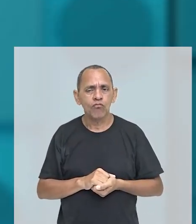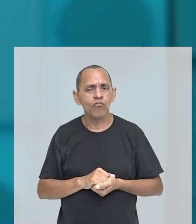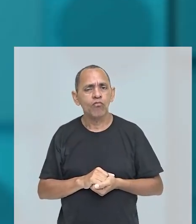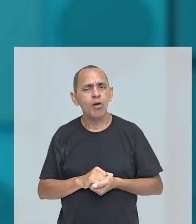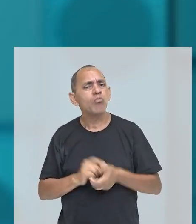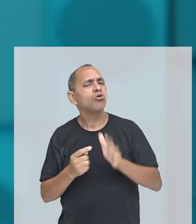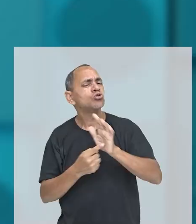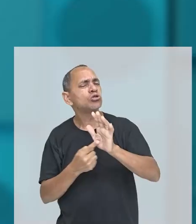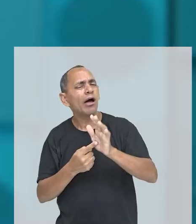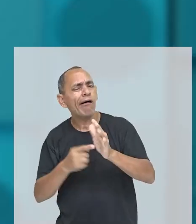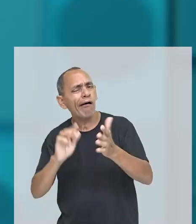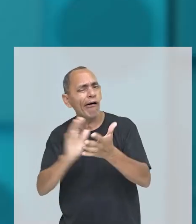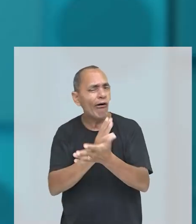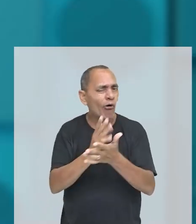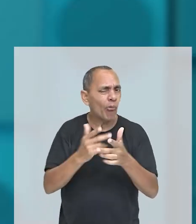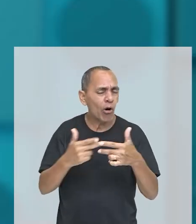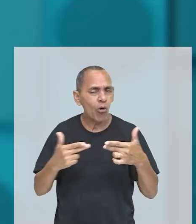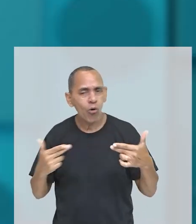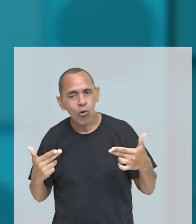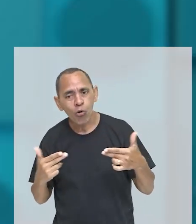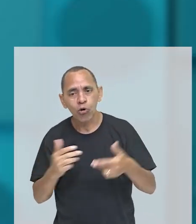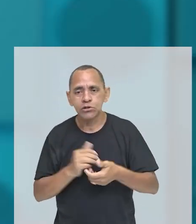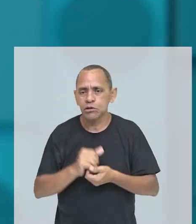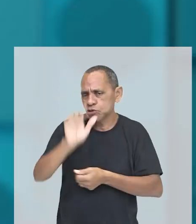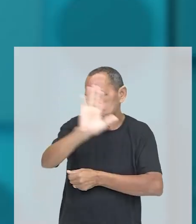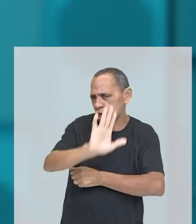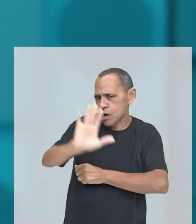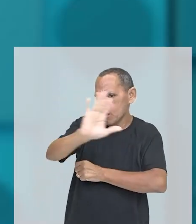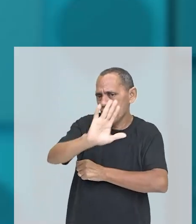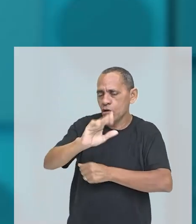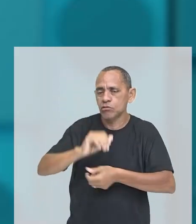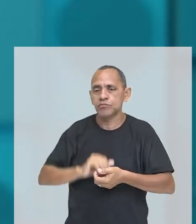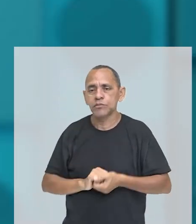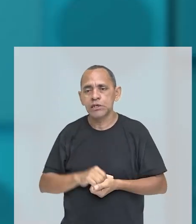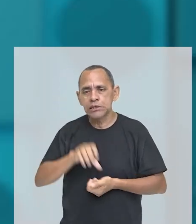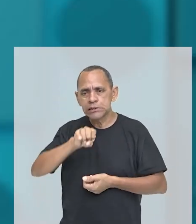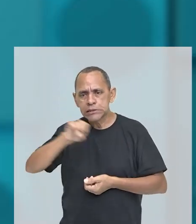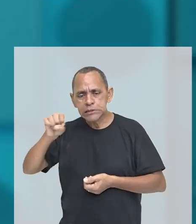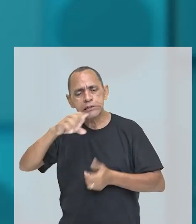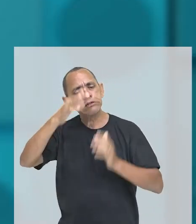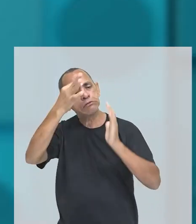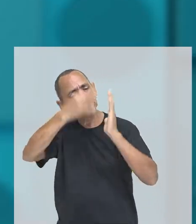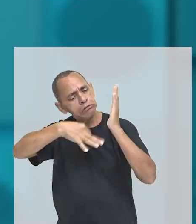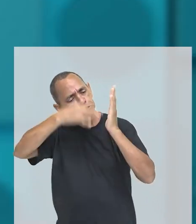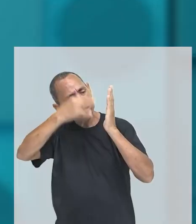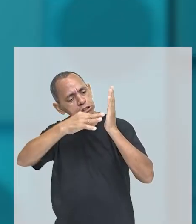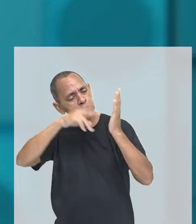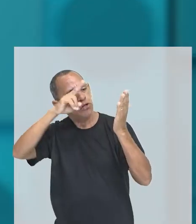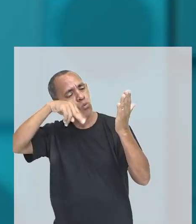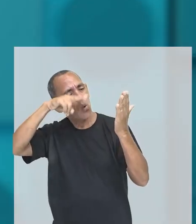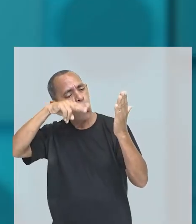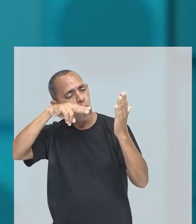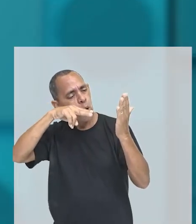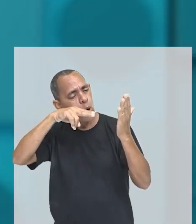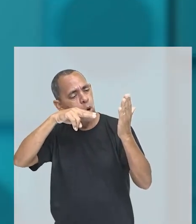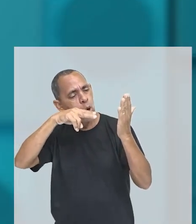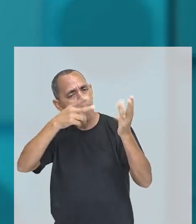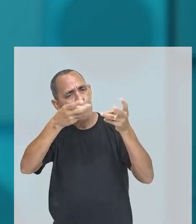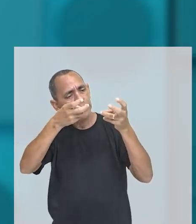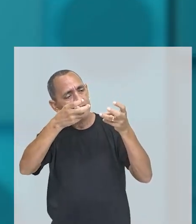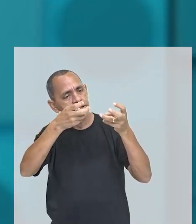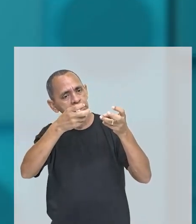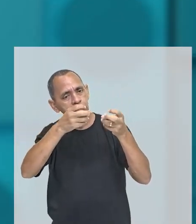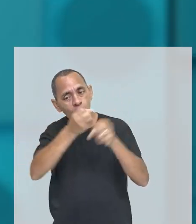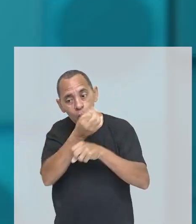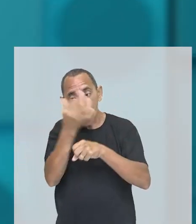uma ideia geral do texto. Quando for fazer a leitura, preste atenção na quantidade de palavras que nós já conhecemos. Também